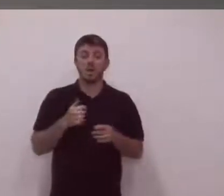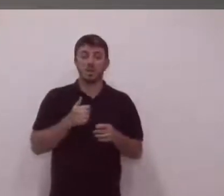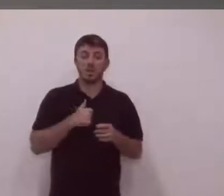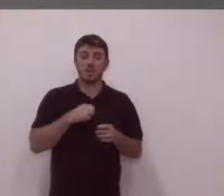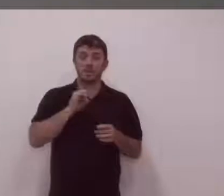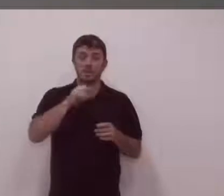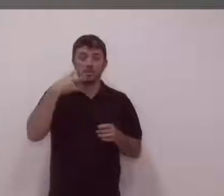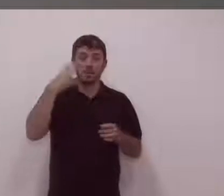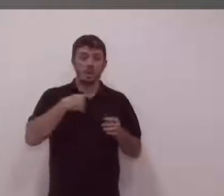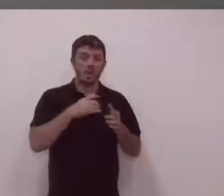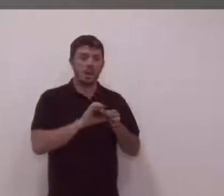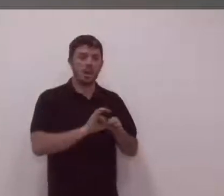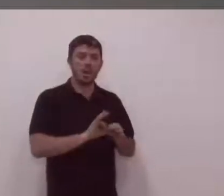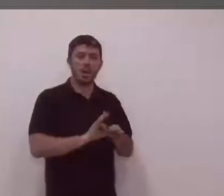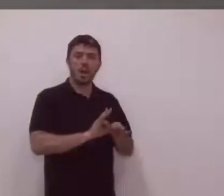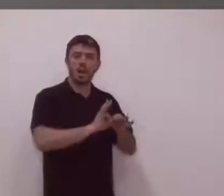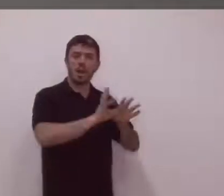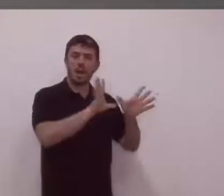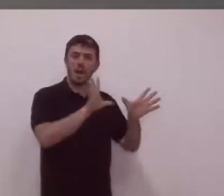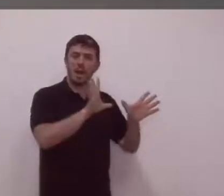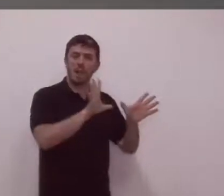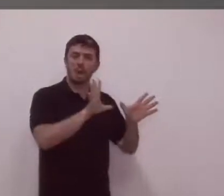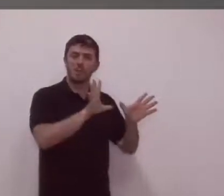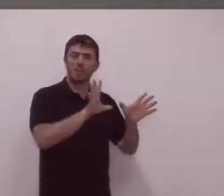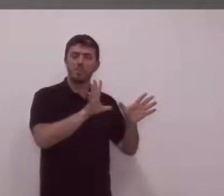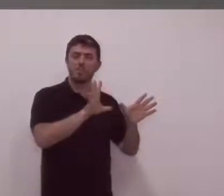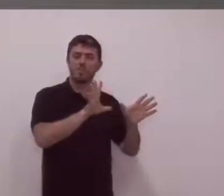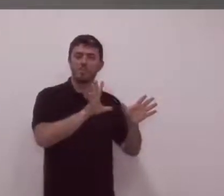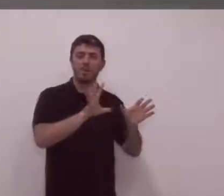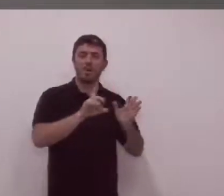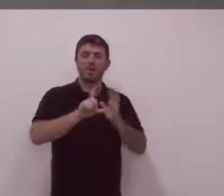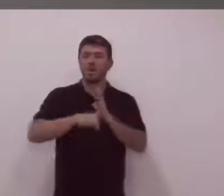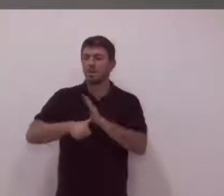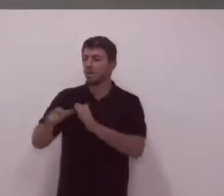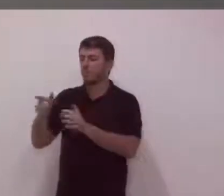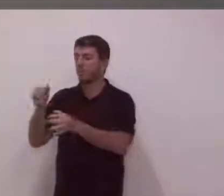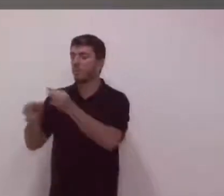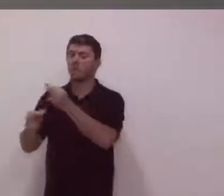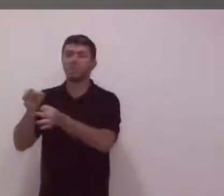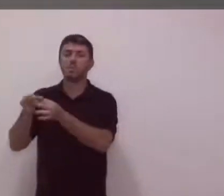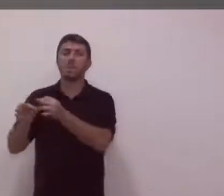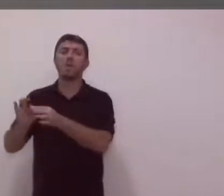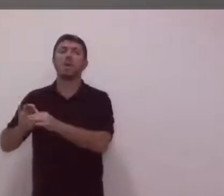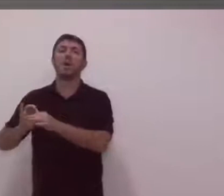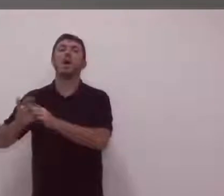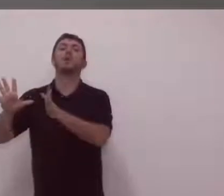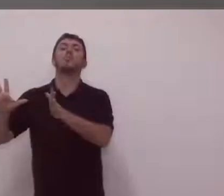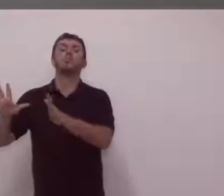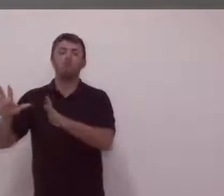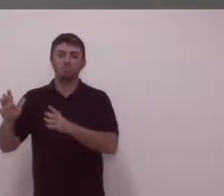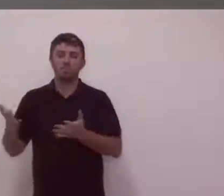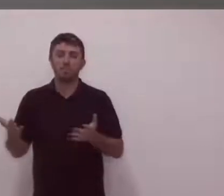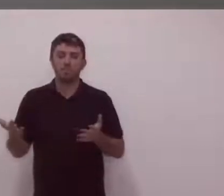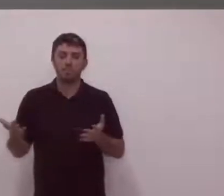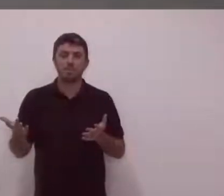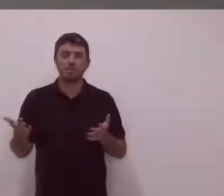aprovados num primeiro momento porque as contas de primeira instância tinham sido reprovadas nós teríamos de certa forma julgados